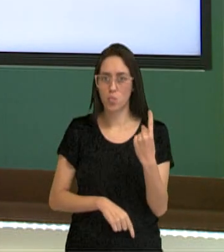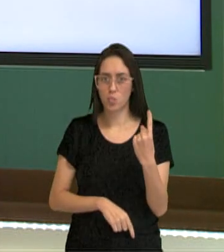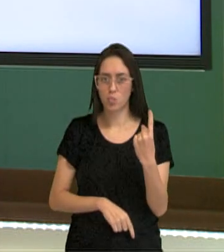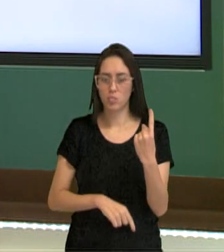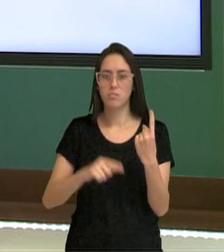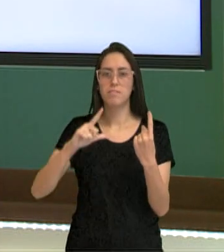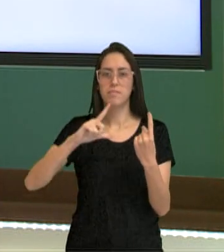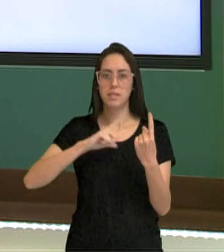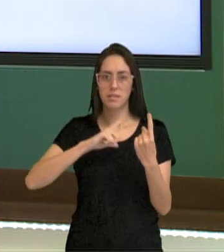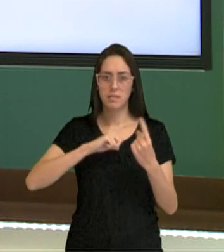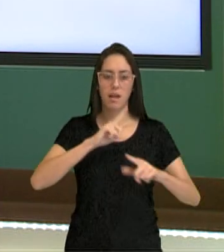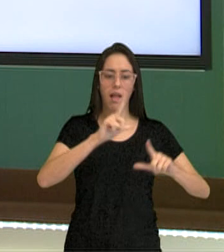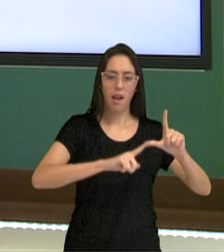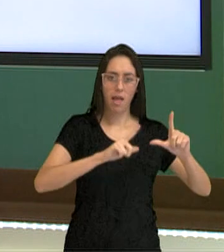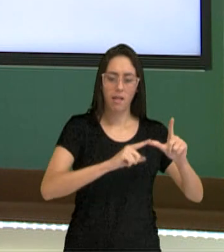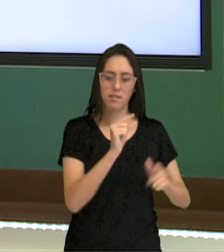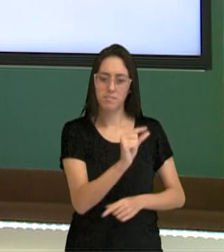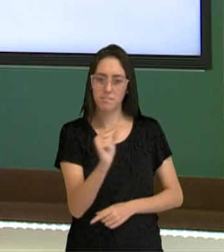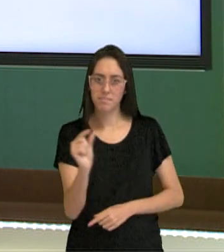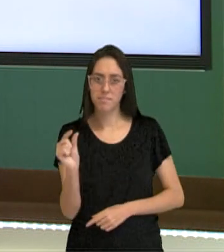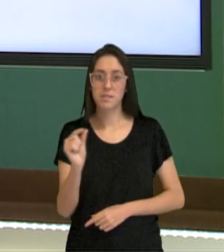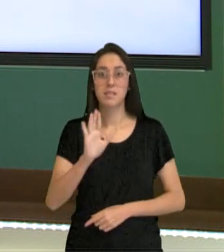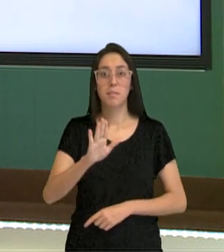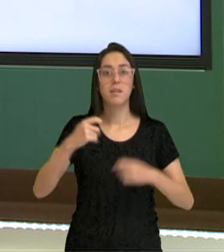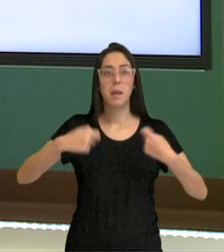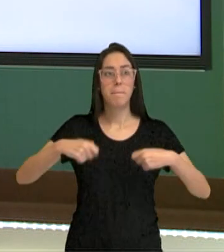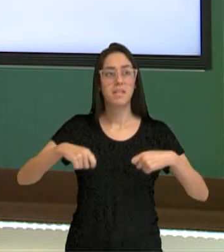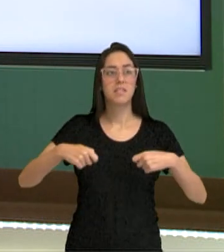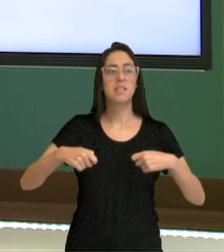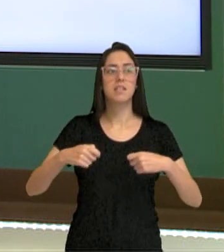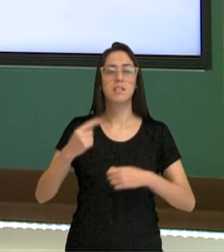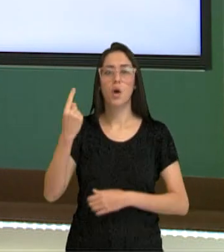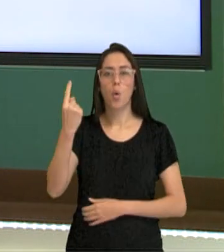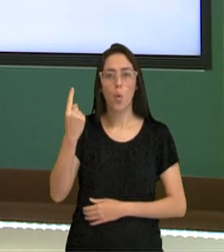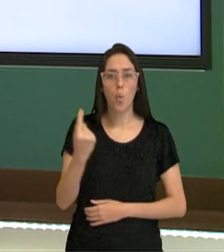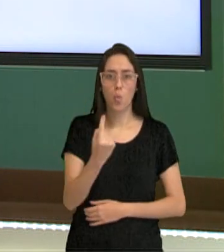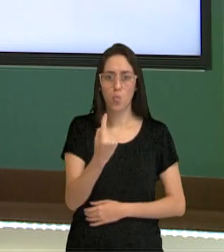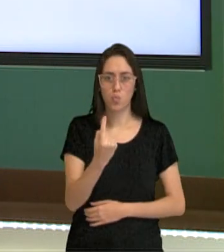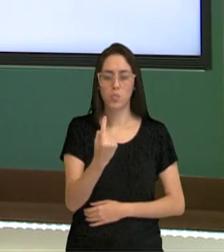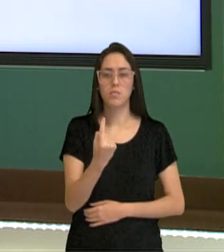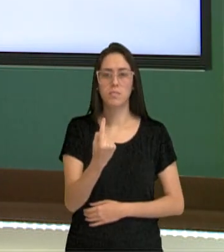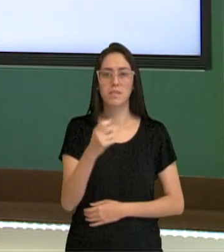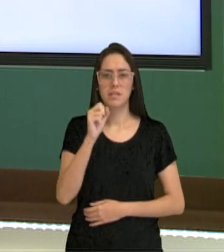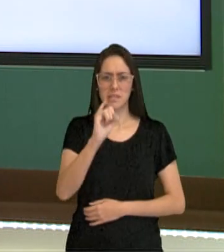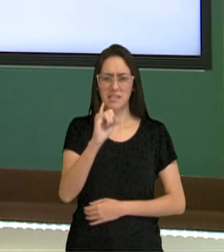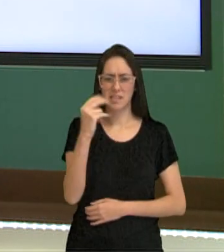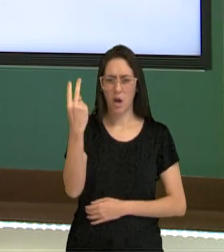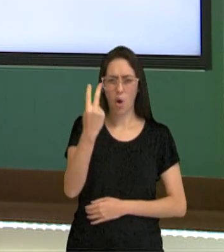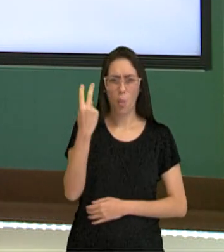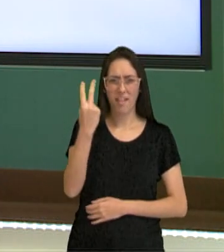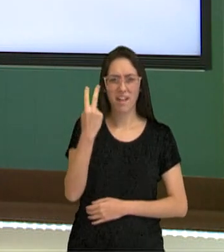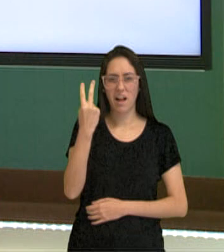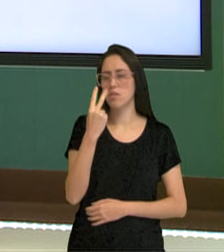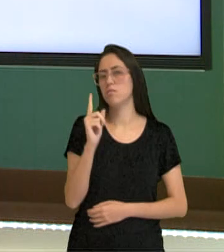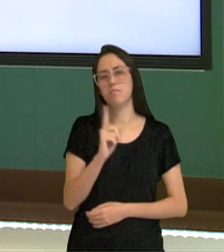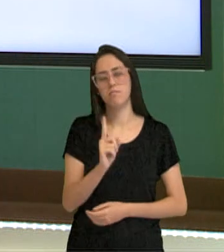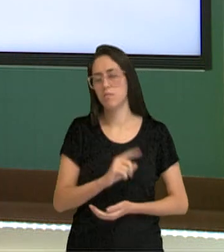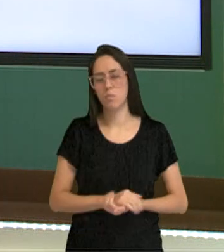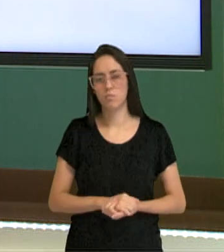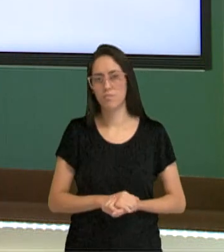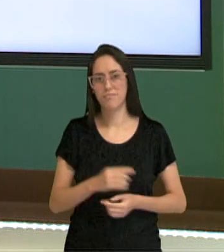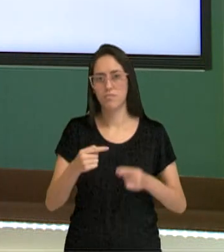letrinhas, o expoente tem que ser 1. Então, se aparecer um x ao quadrado ali, não é equação do primeiro